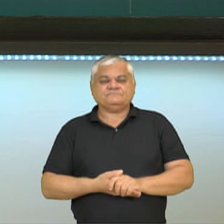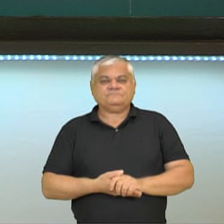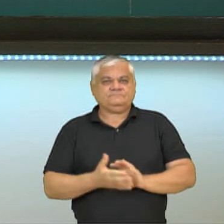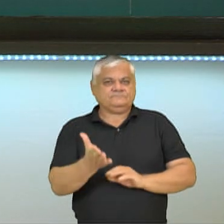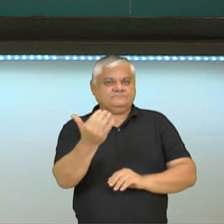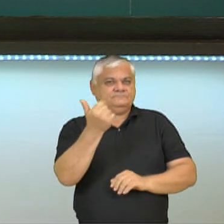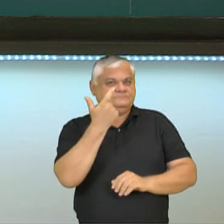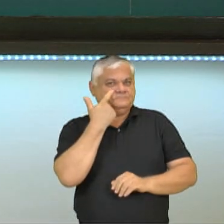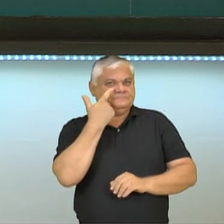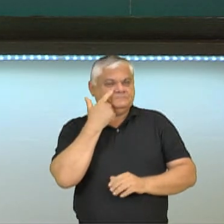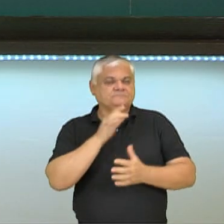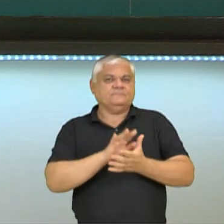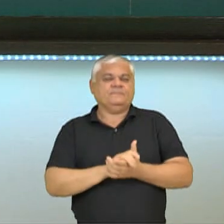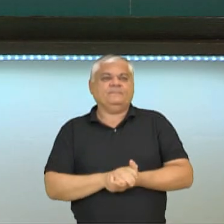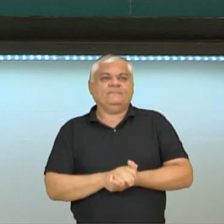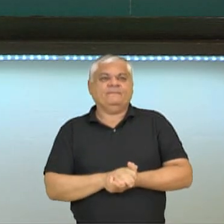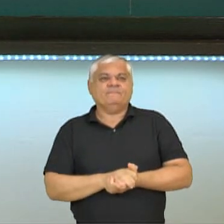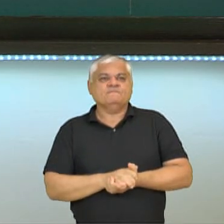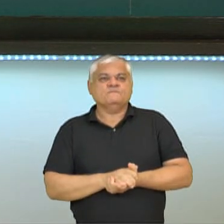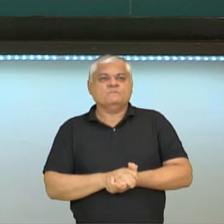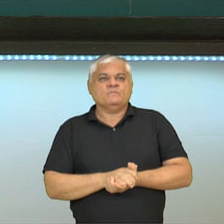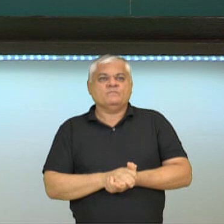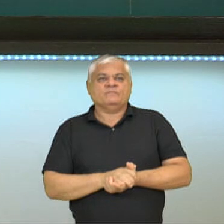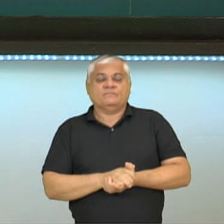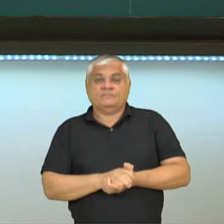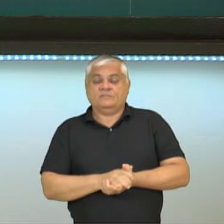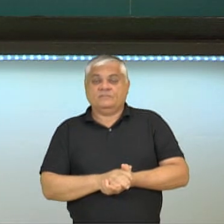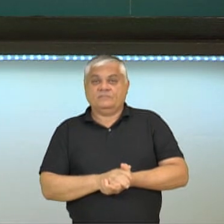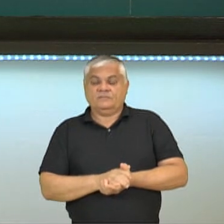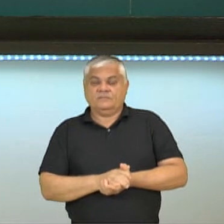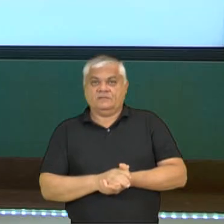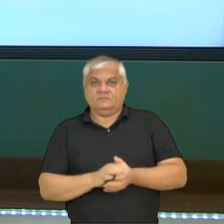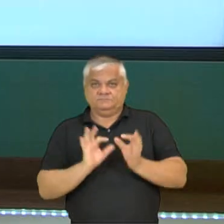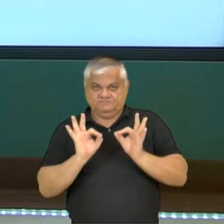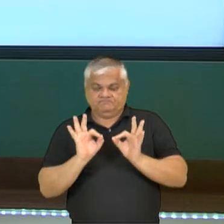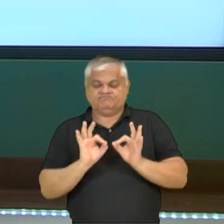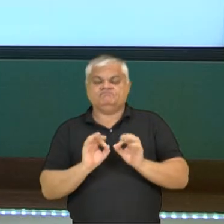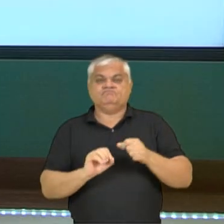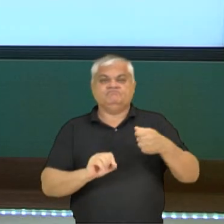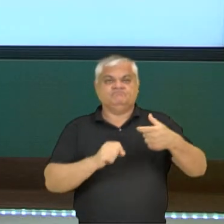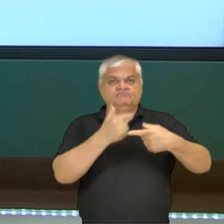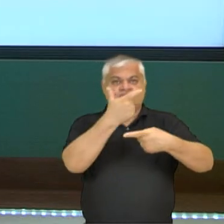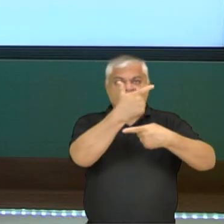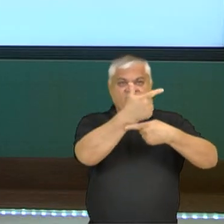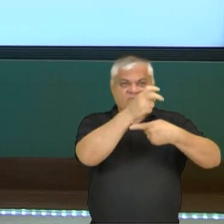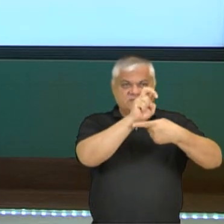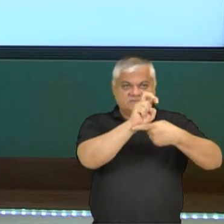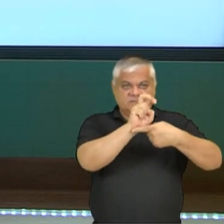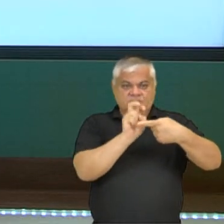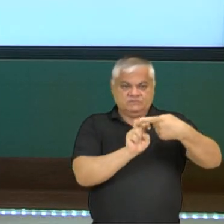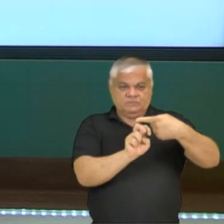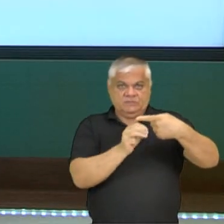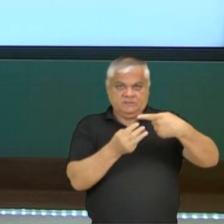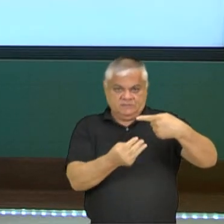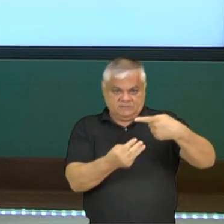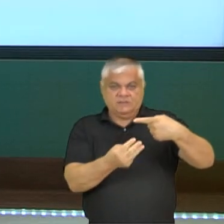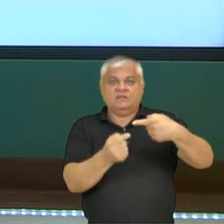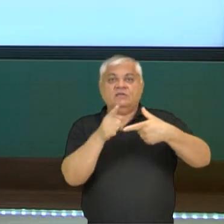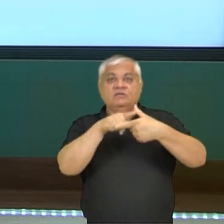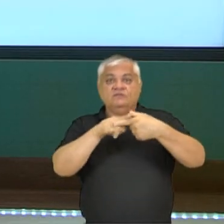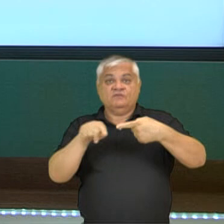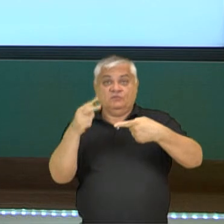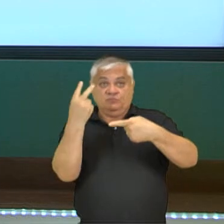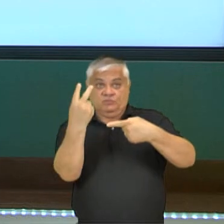Vamos lá, pessoal? Então, veja, eu vou fazer 25 sobre 53 dividido